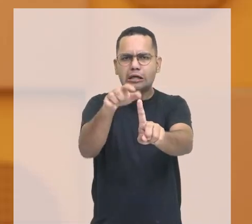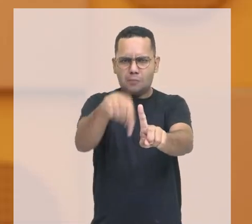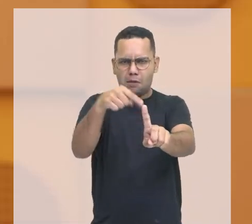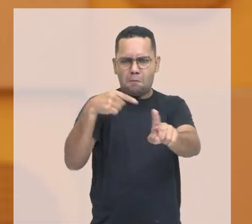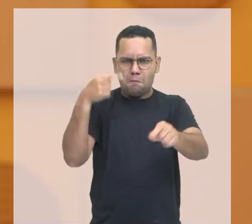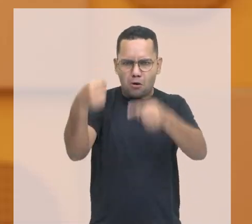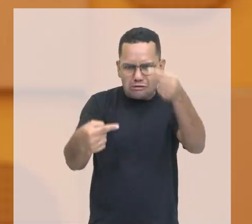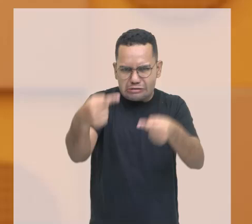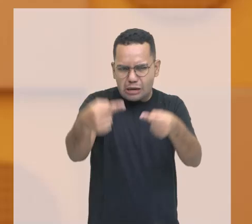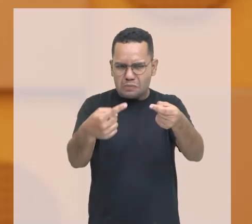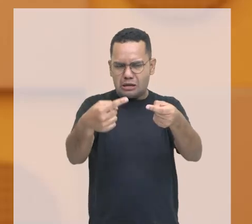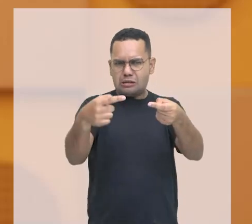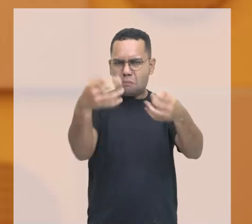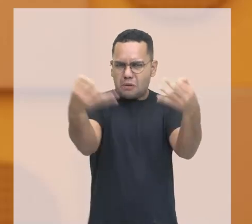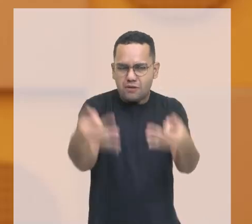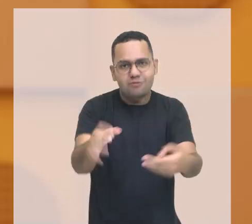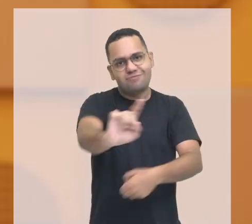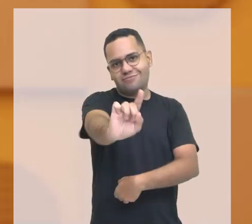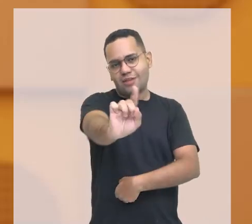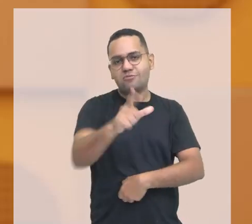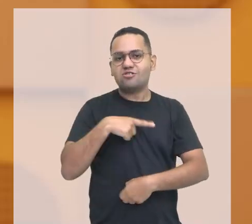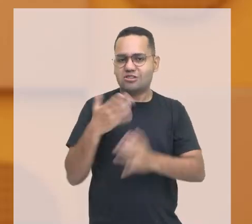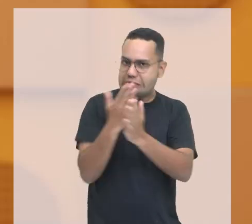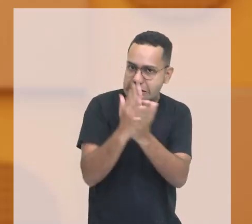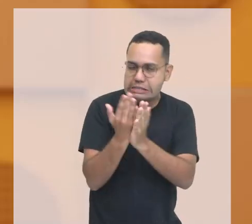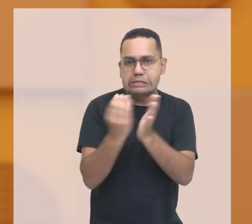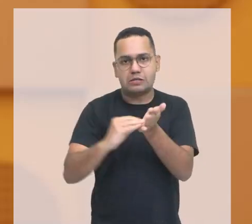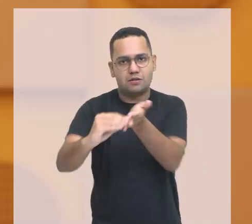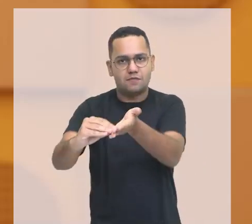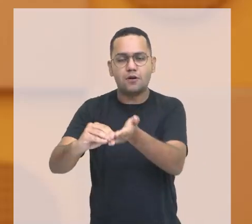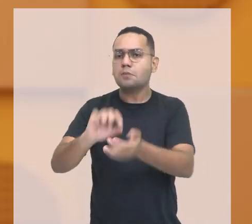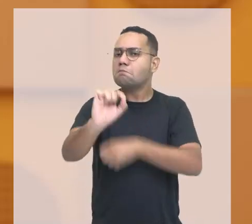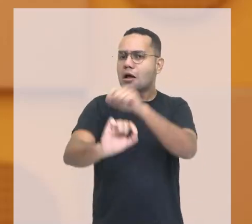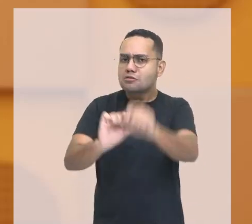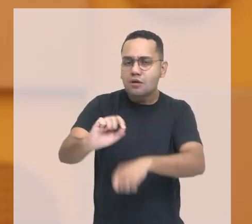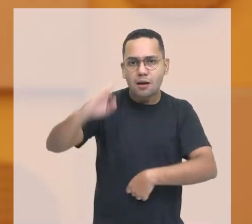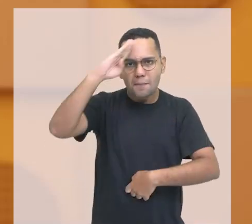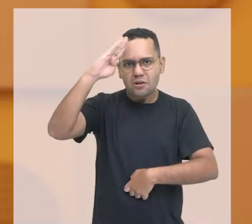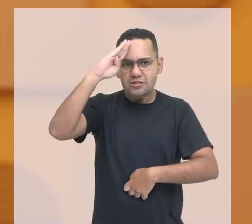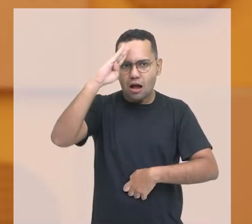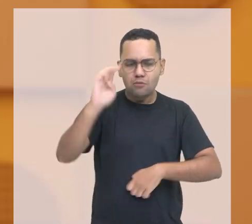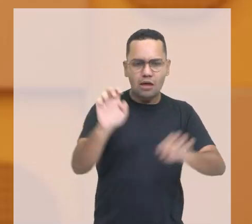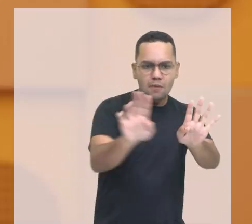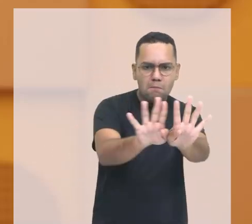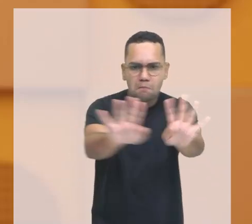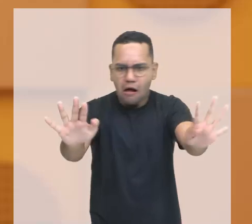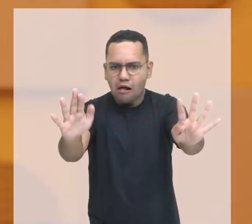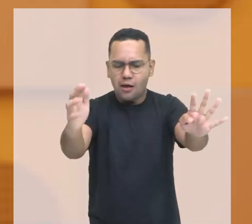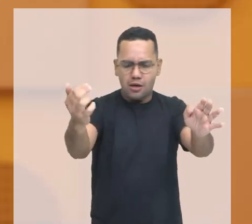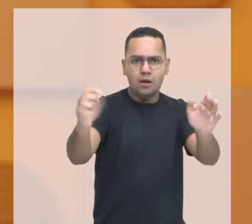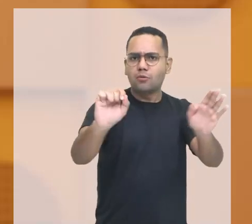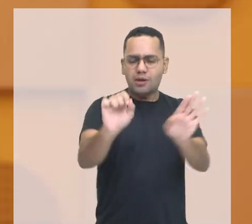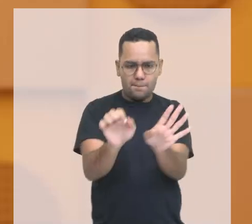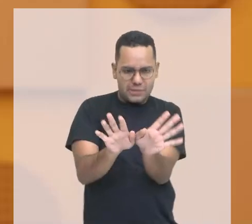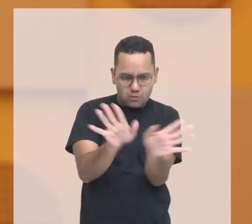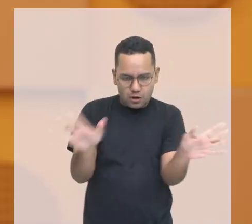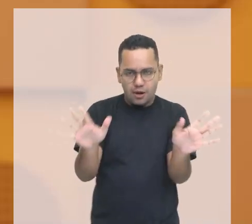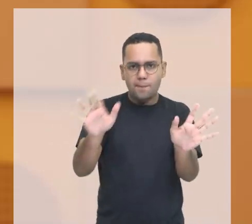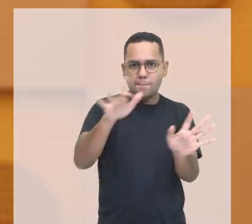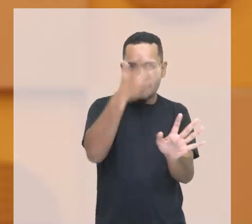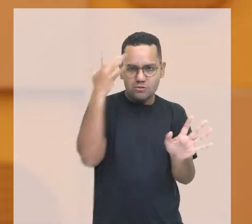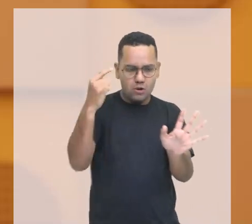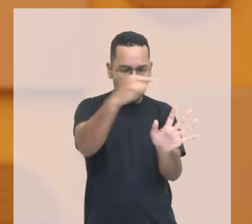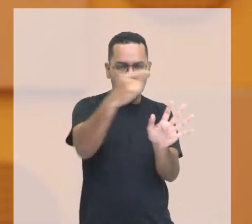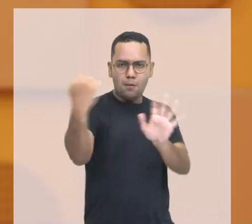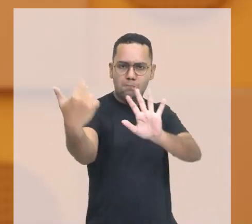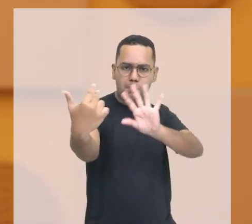acabou vendo a sua guarda pessoal disparar contra a multidão, matando milhares de pessoas e